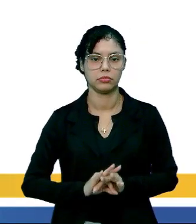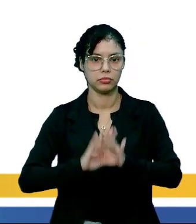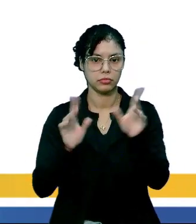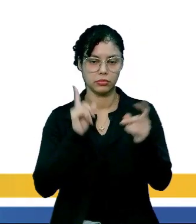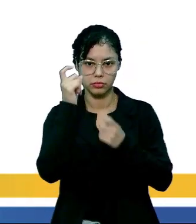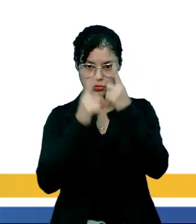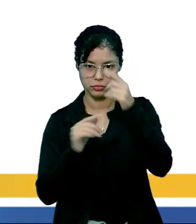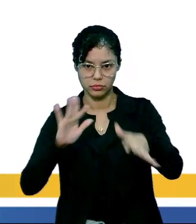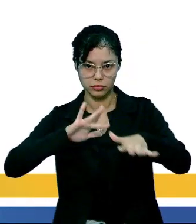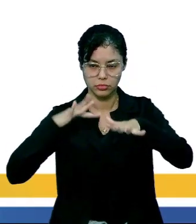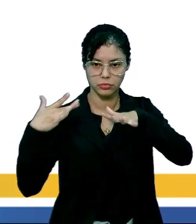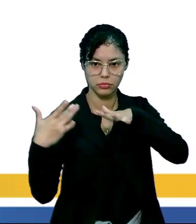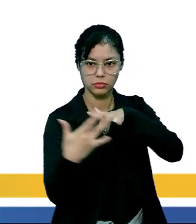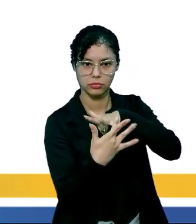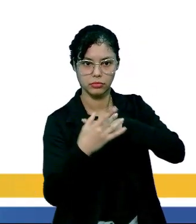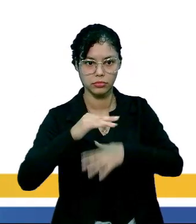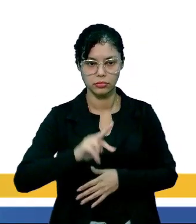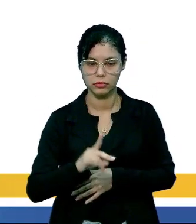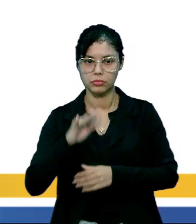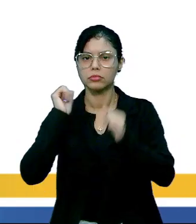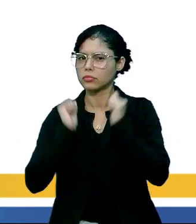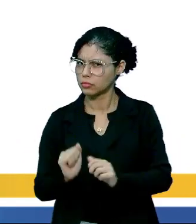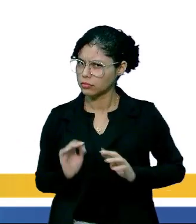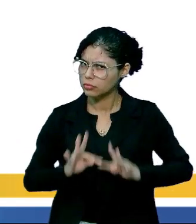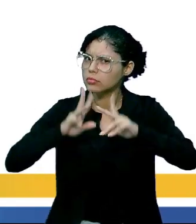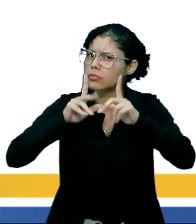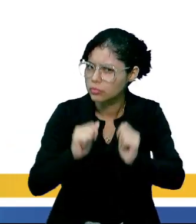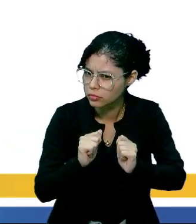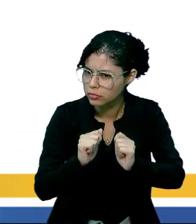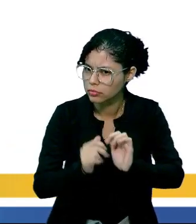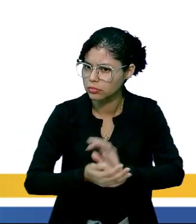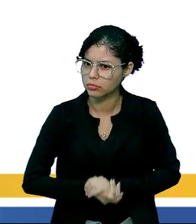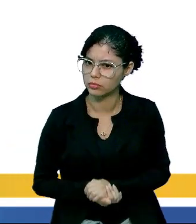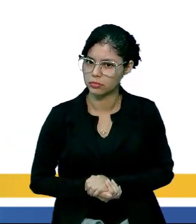a liberdade de expressão nas redes sociais.